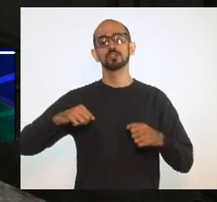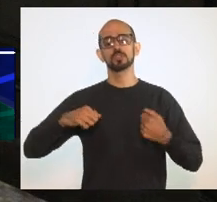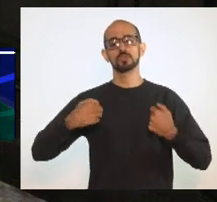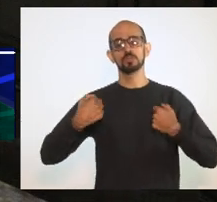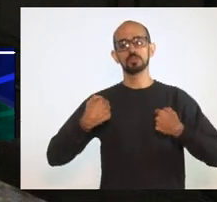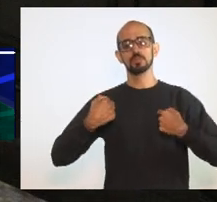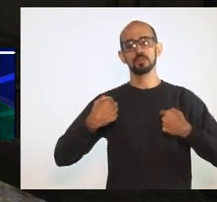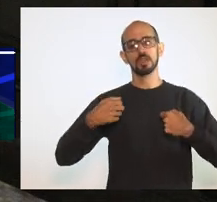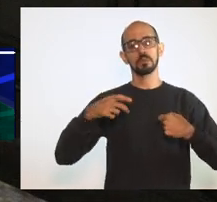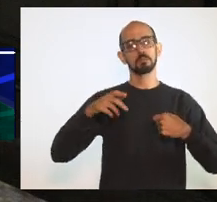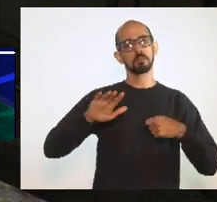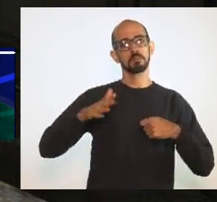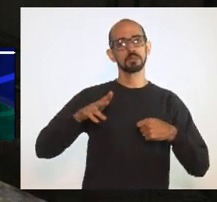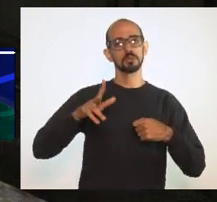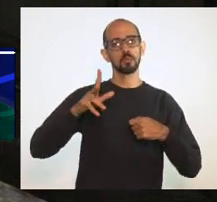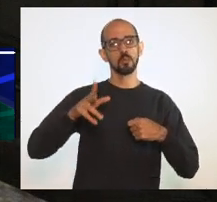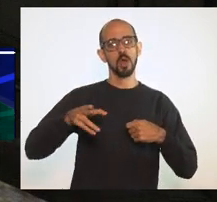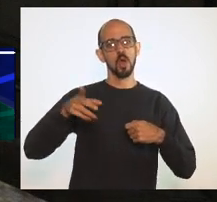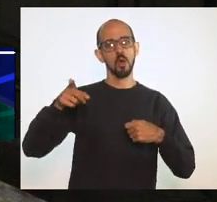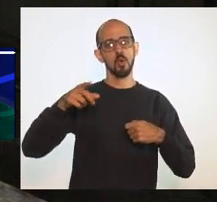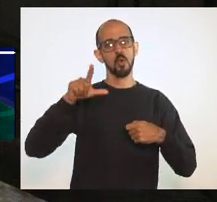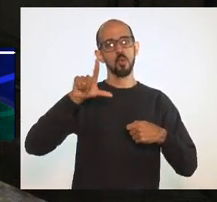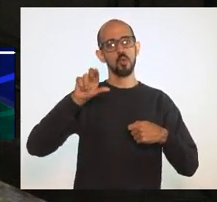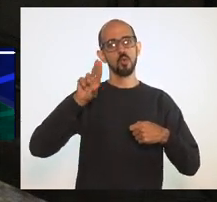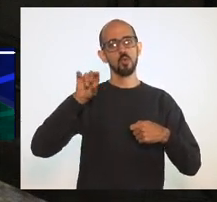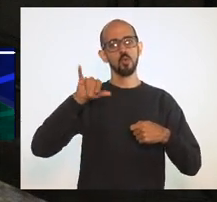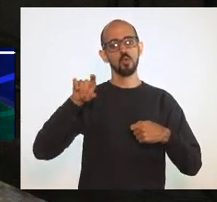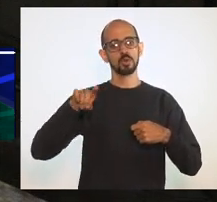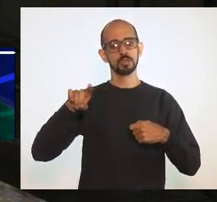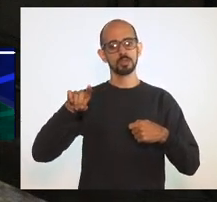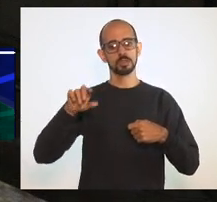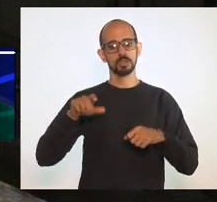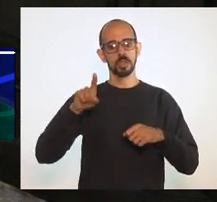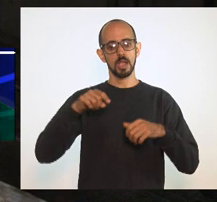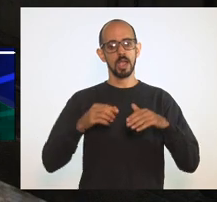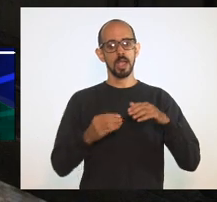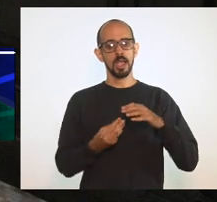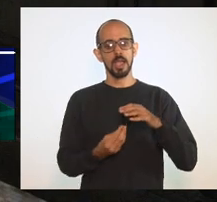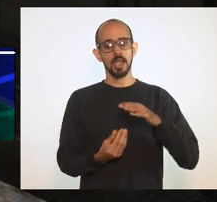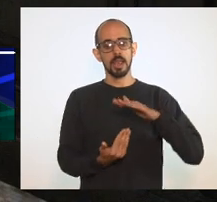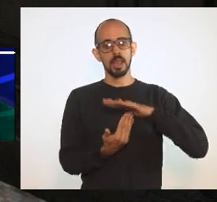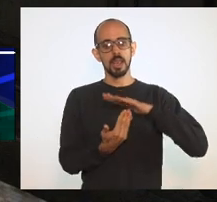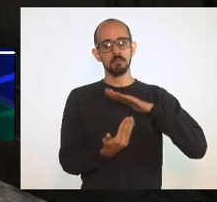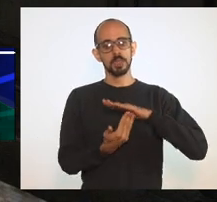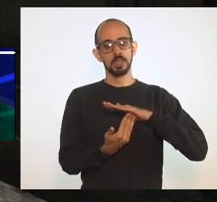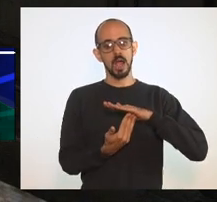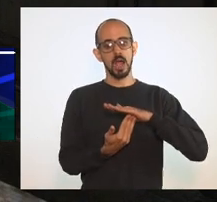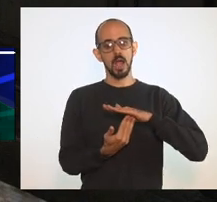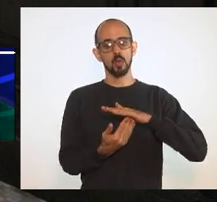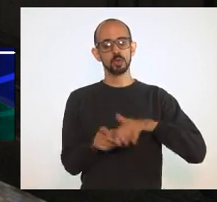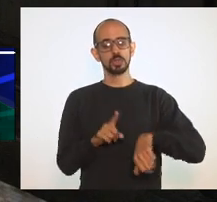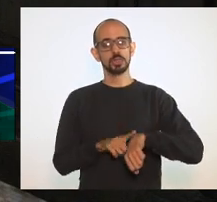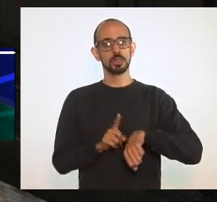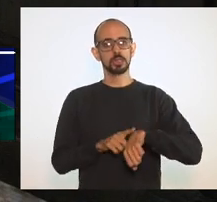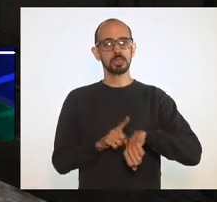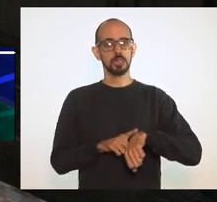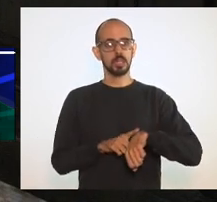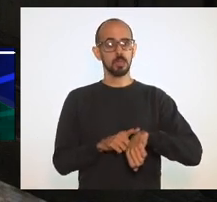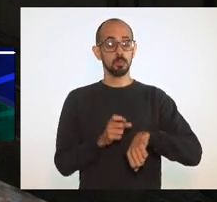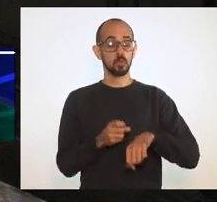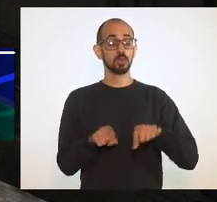Luiz Paulo, que é para limitar quanto do FECAM poderia ser destinado